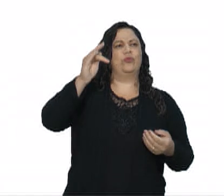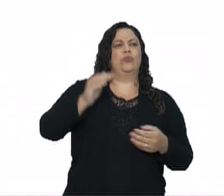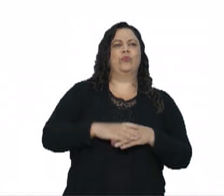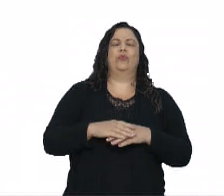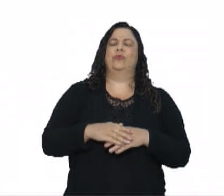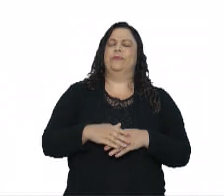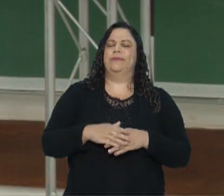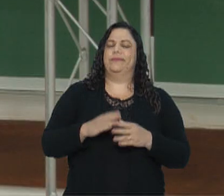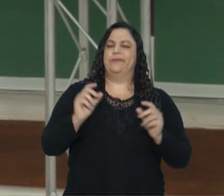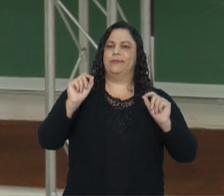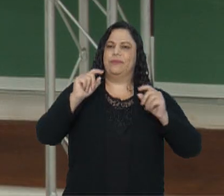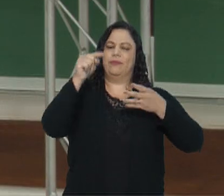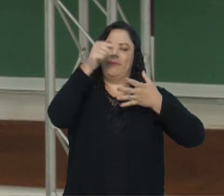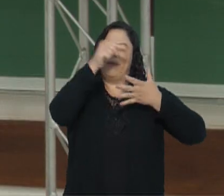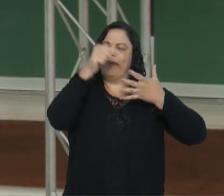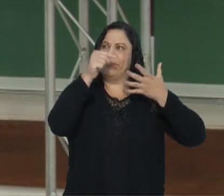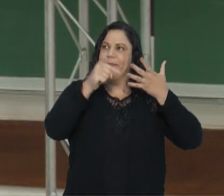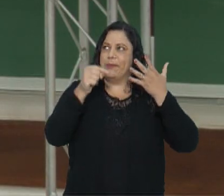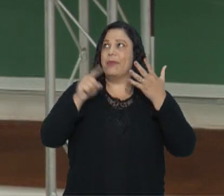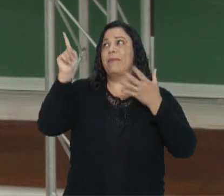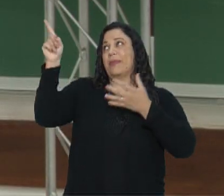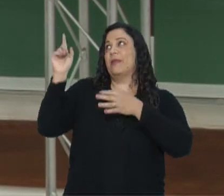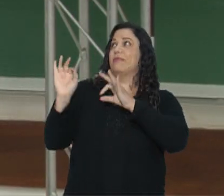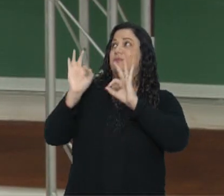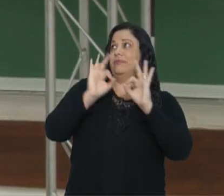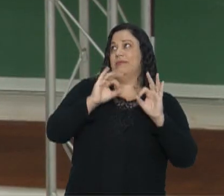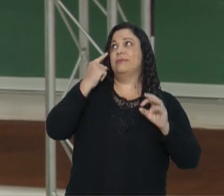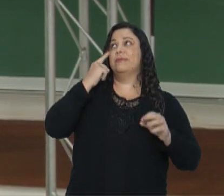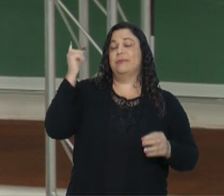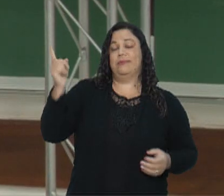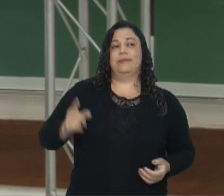do pretérito.